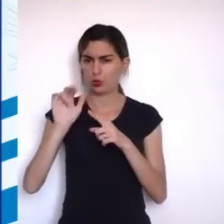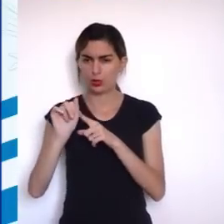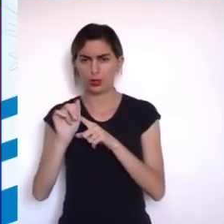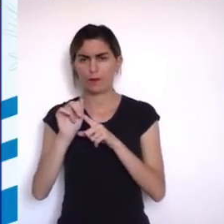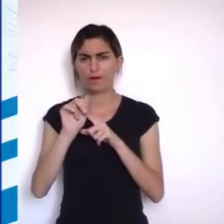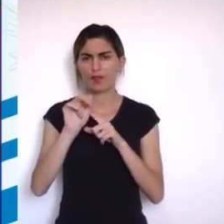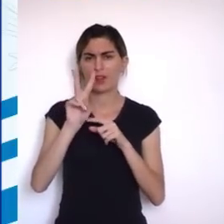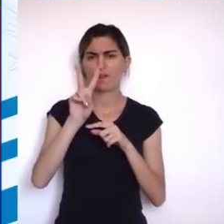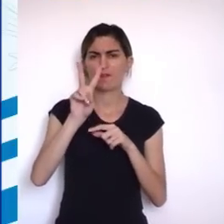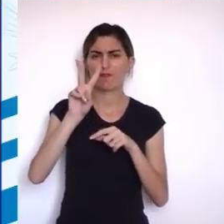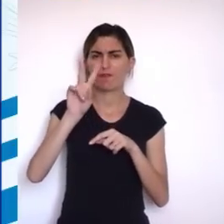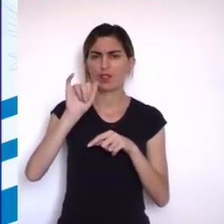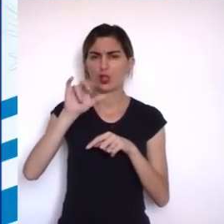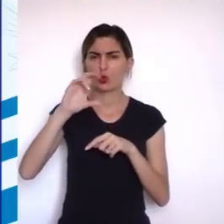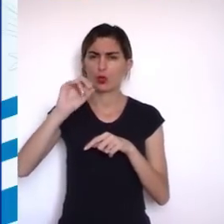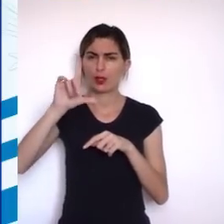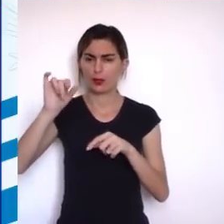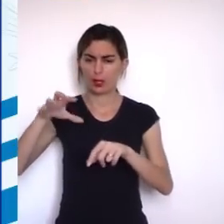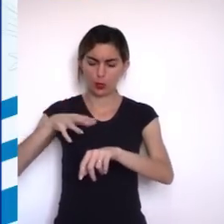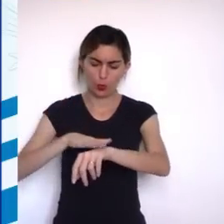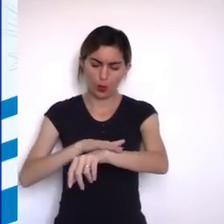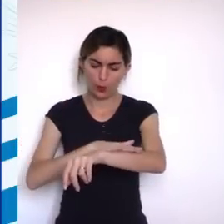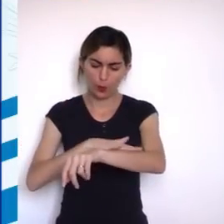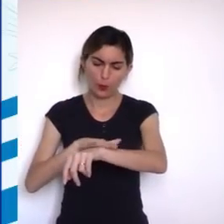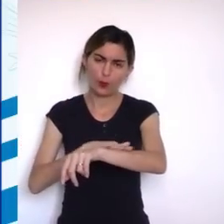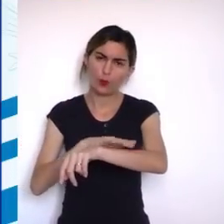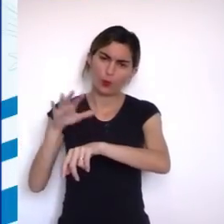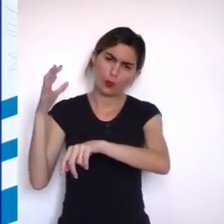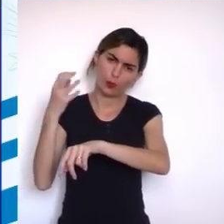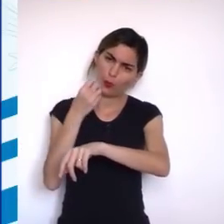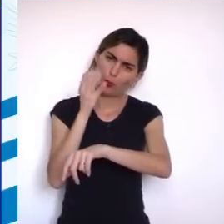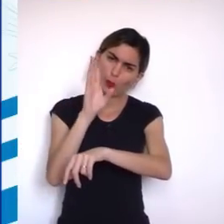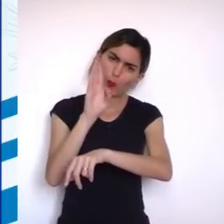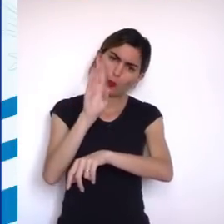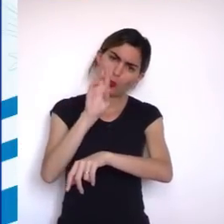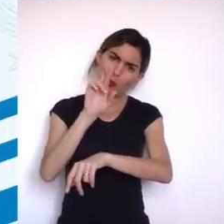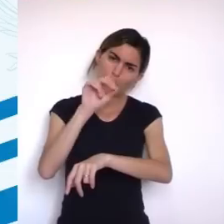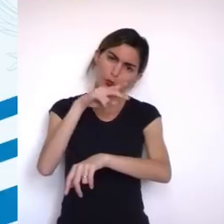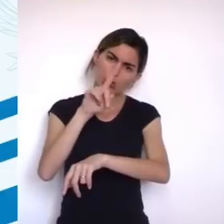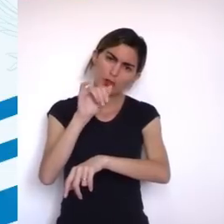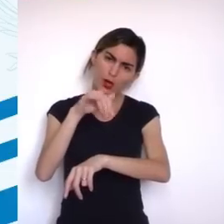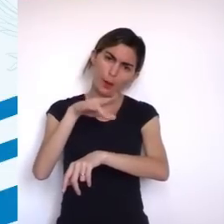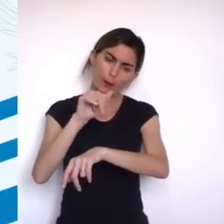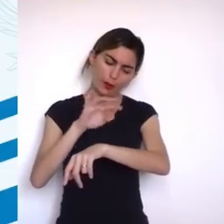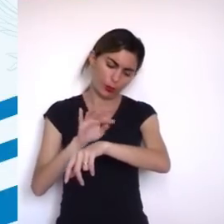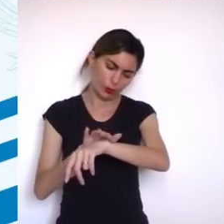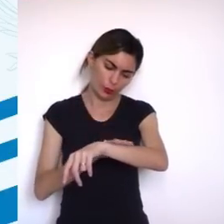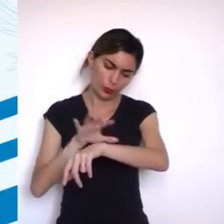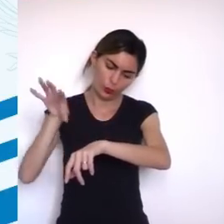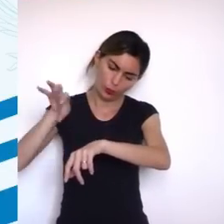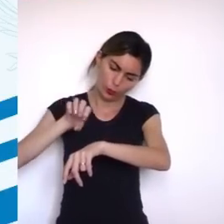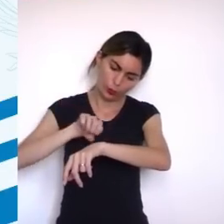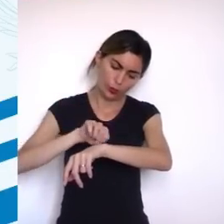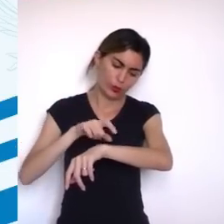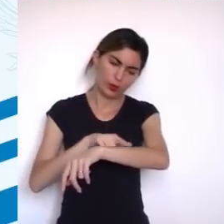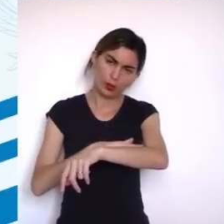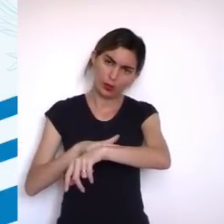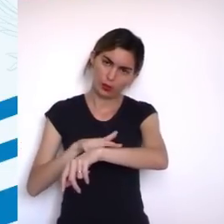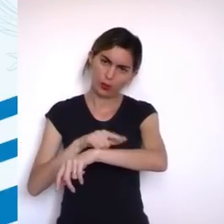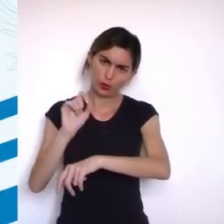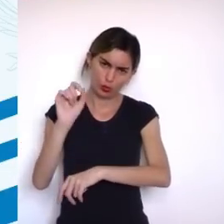a ultravioleta ela produz o bronzeamento. Isso não quer dizer que a energia que está